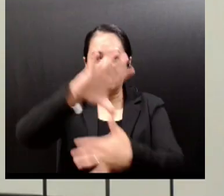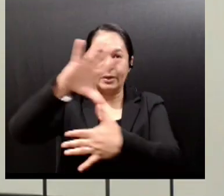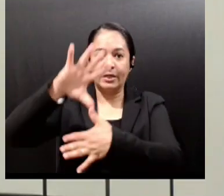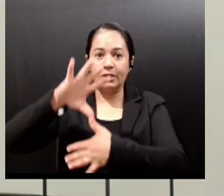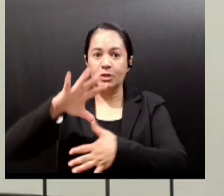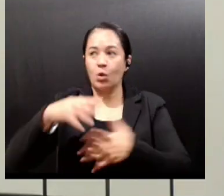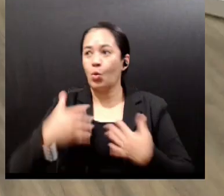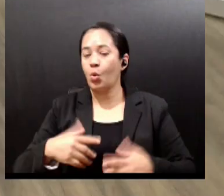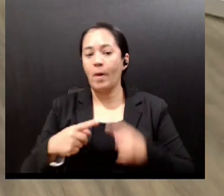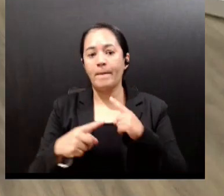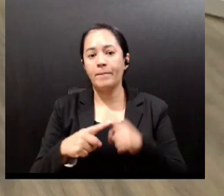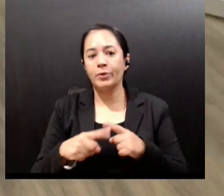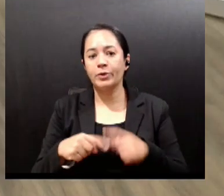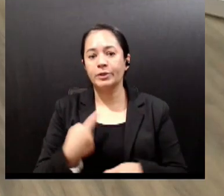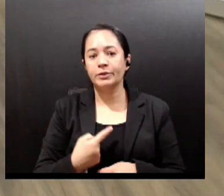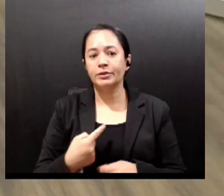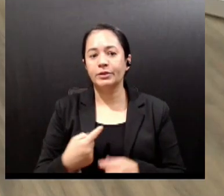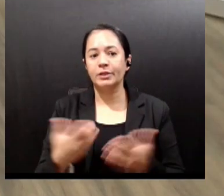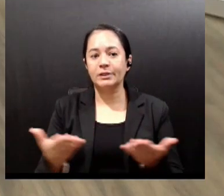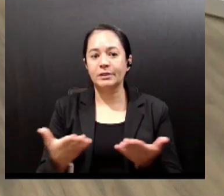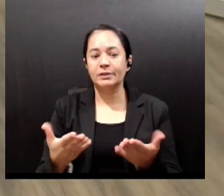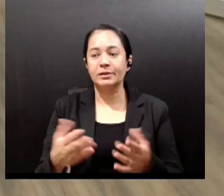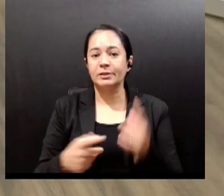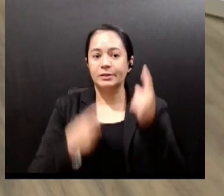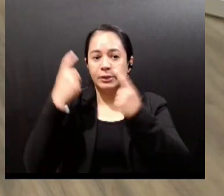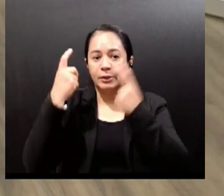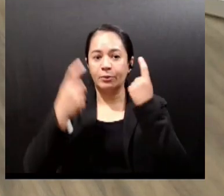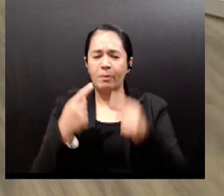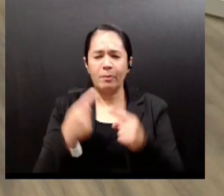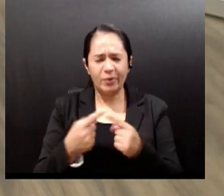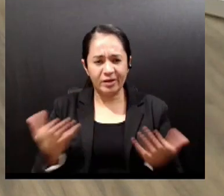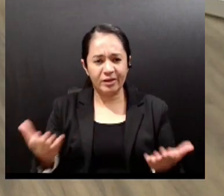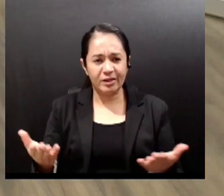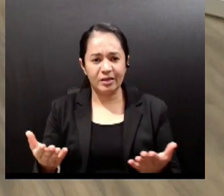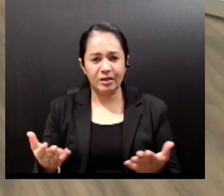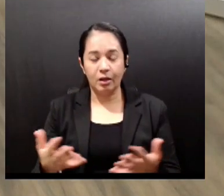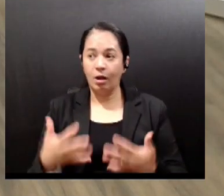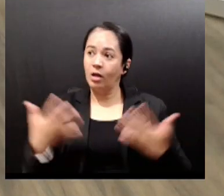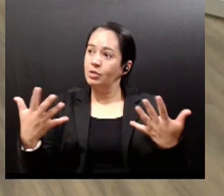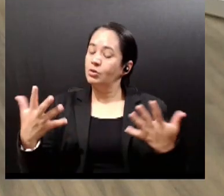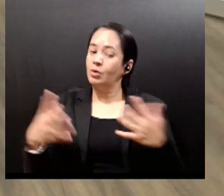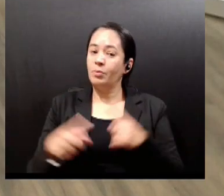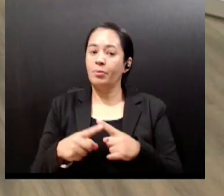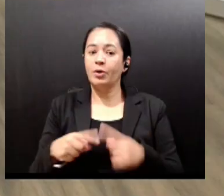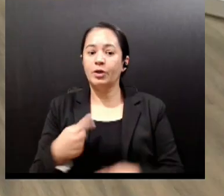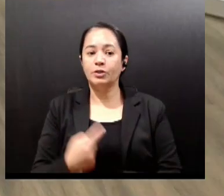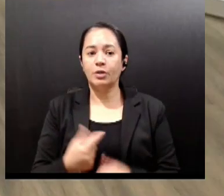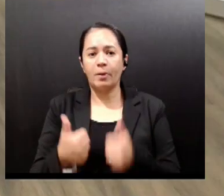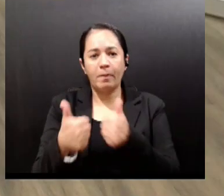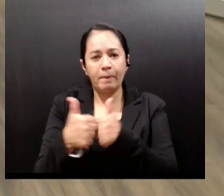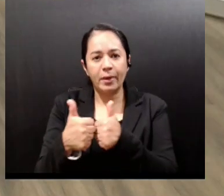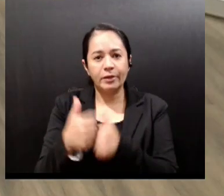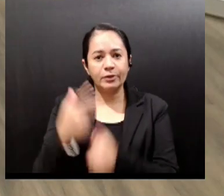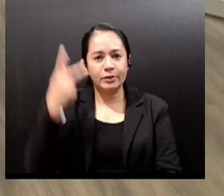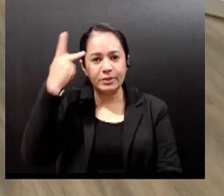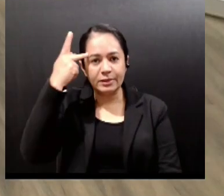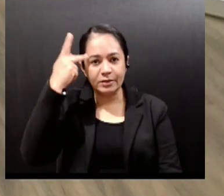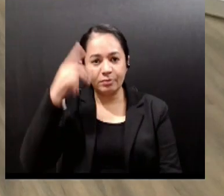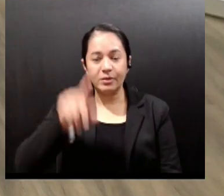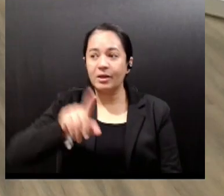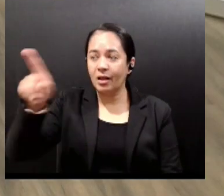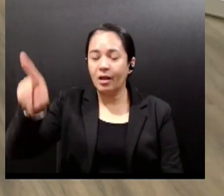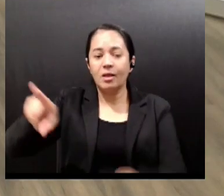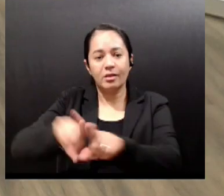nessa posição tão preocupante? E assusta porque nós estamos muito próximo de São Paulo e São Paulo também tem esse